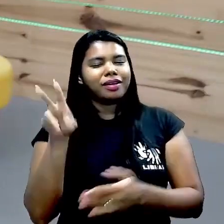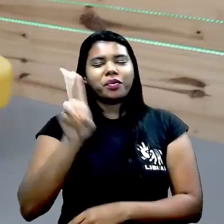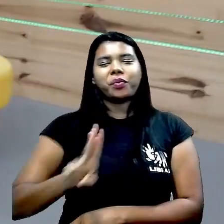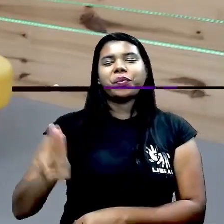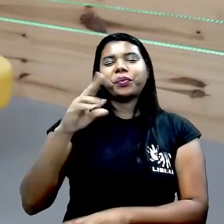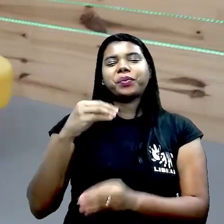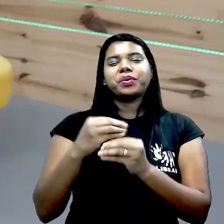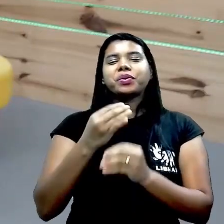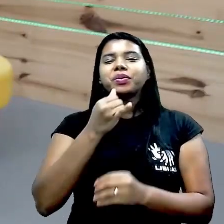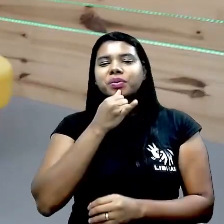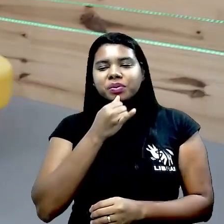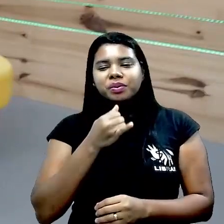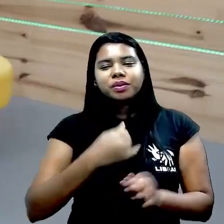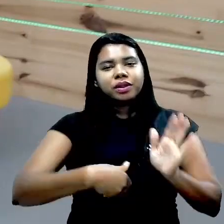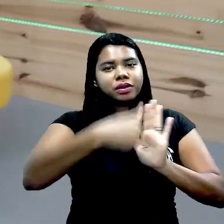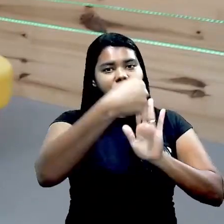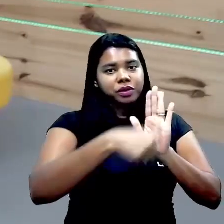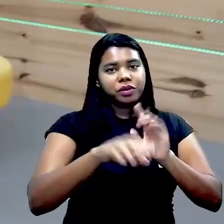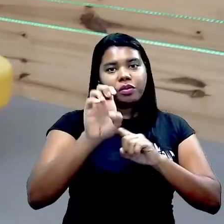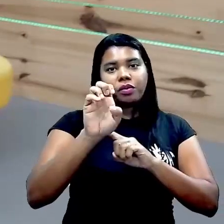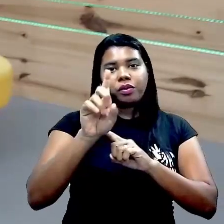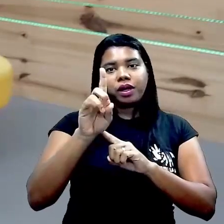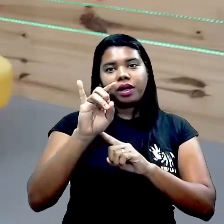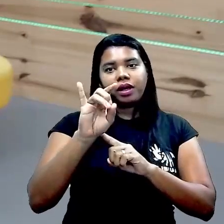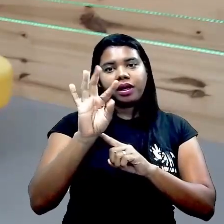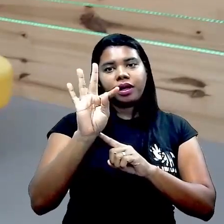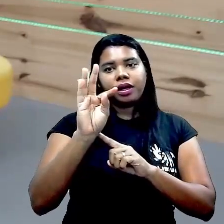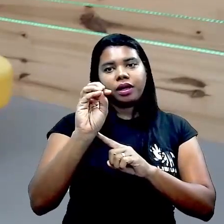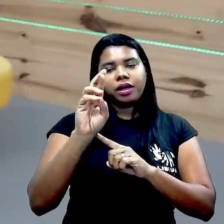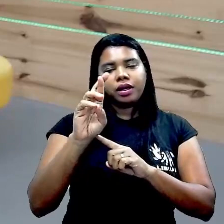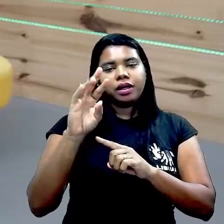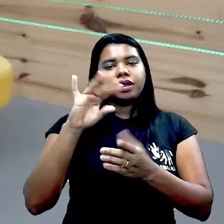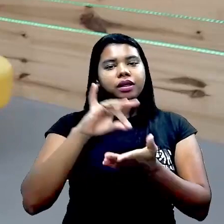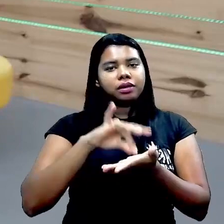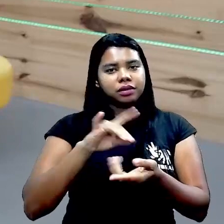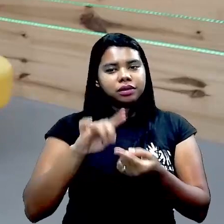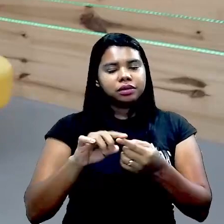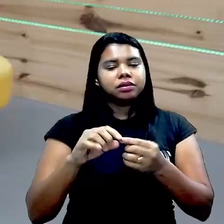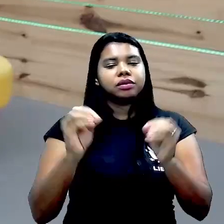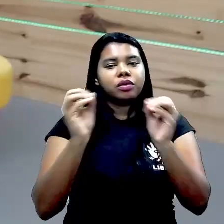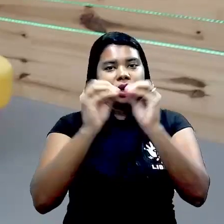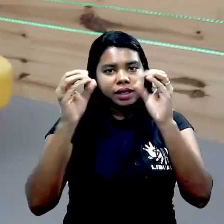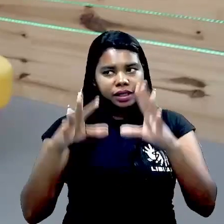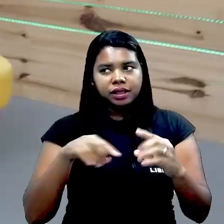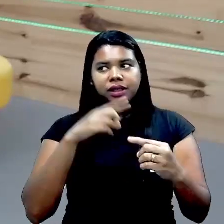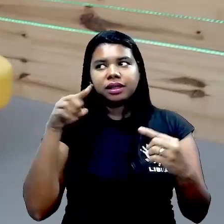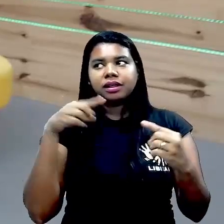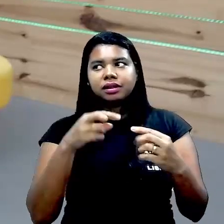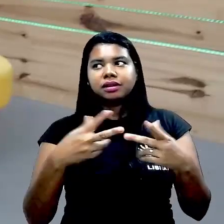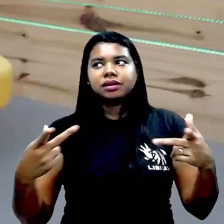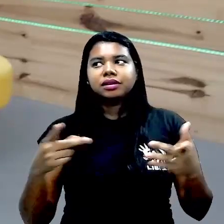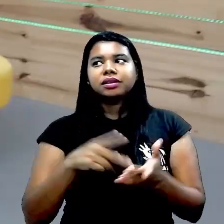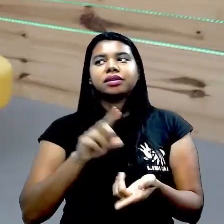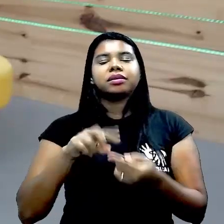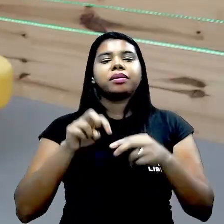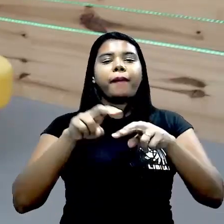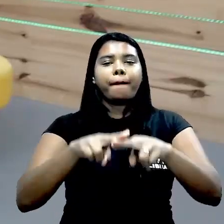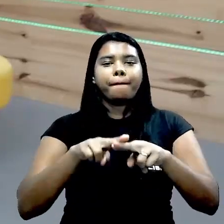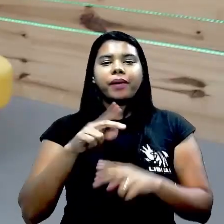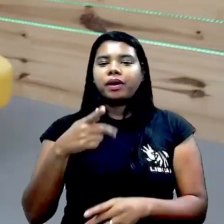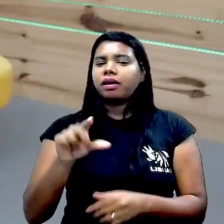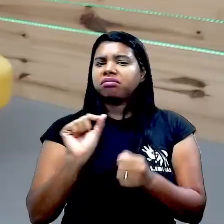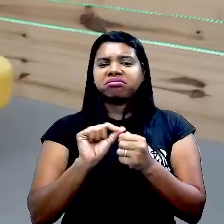usando um editor, né, Unity, para fazer a criação do objeto. Porém, ele não